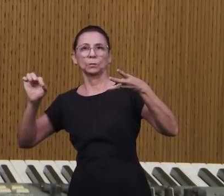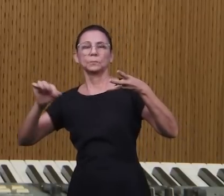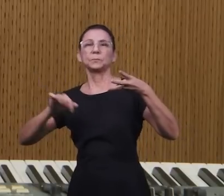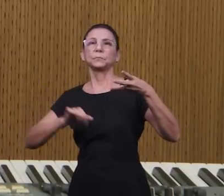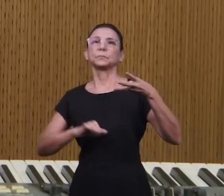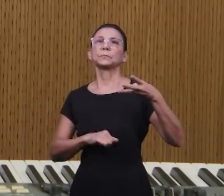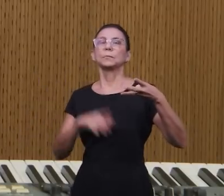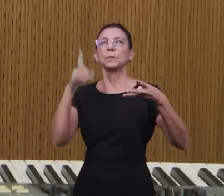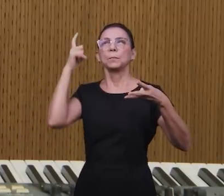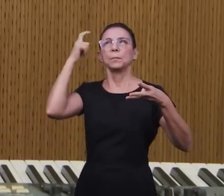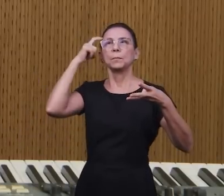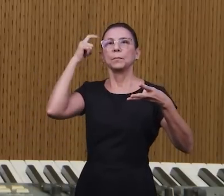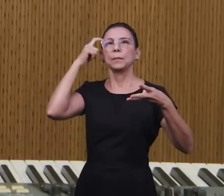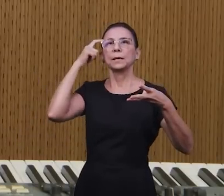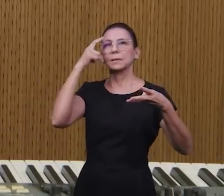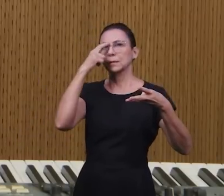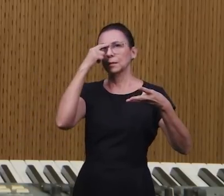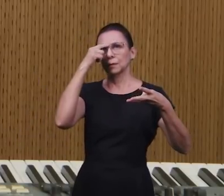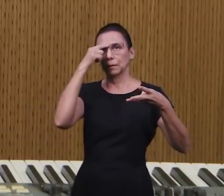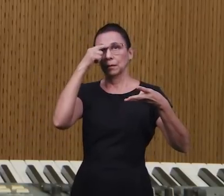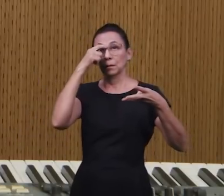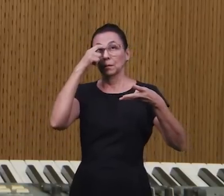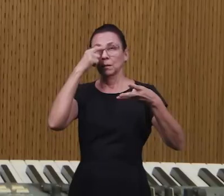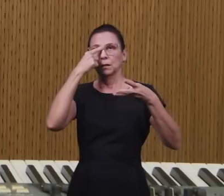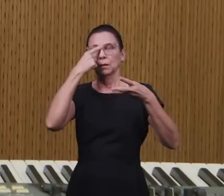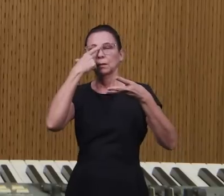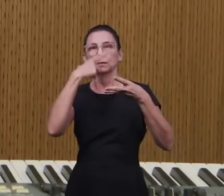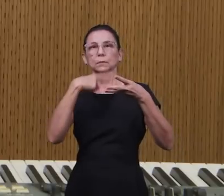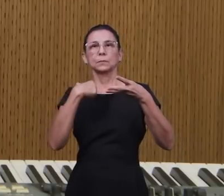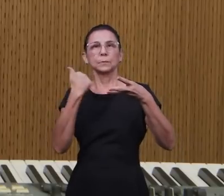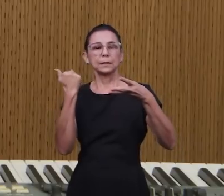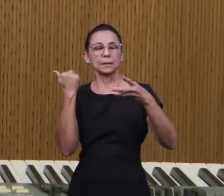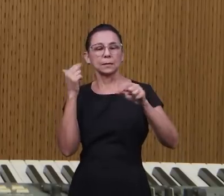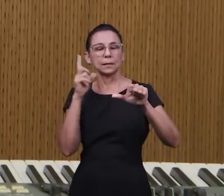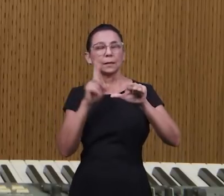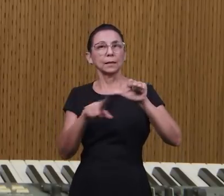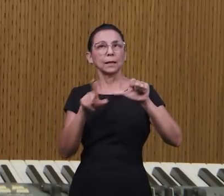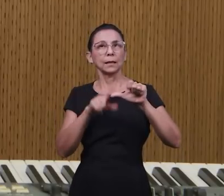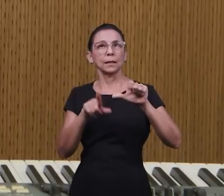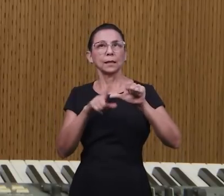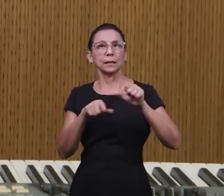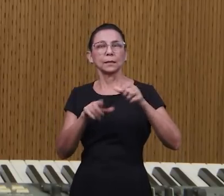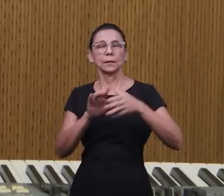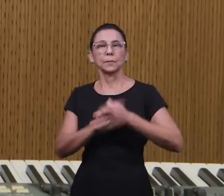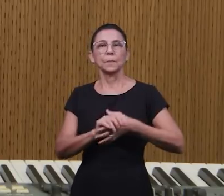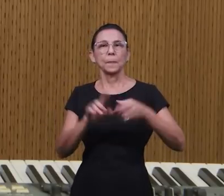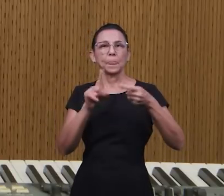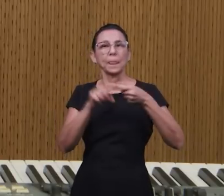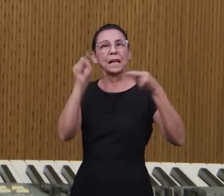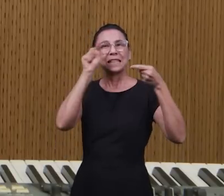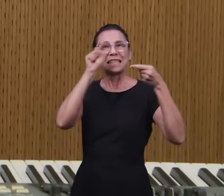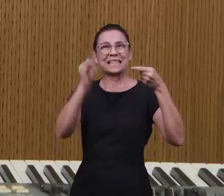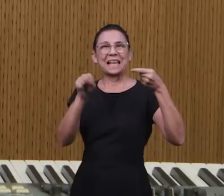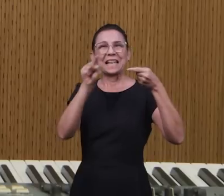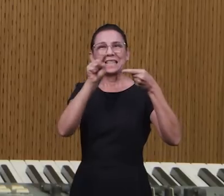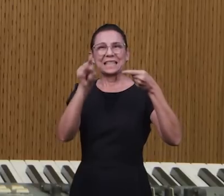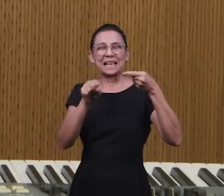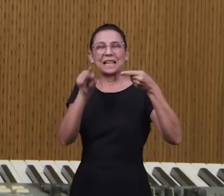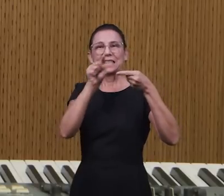pensem sempre na articulação da consoante. Z, z, de Z, Z, Z.